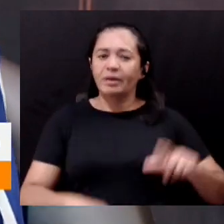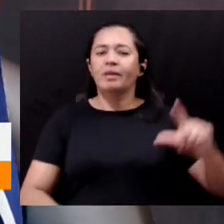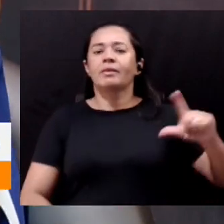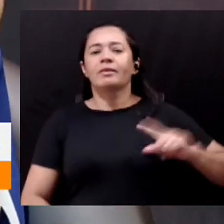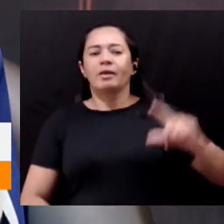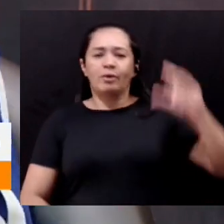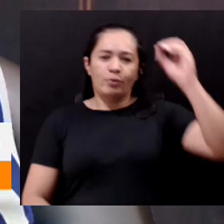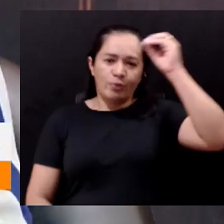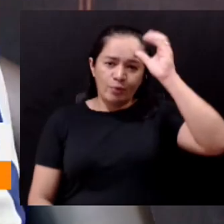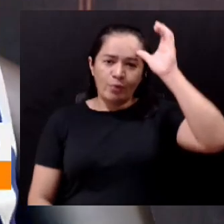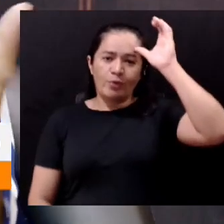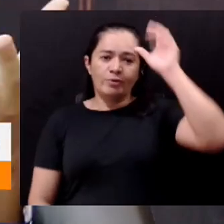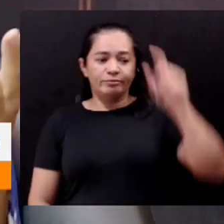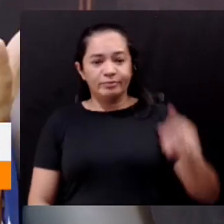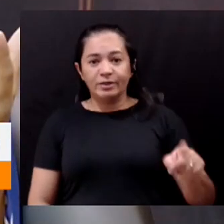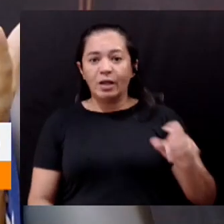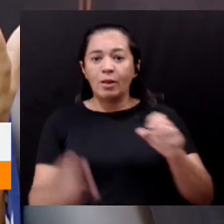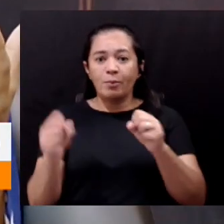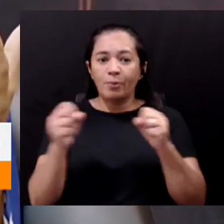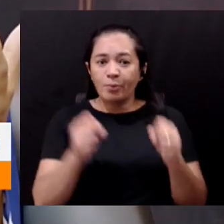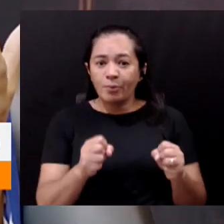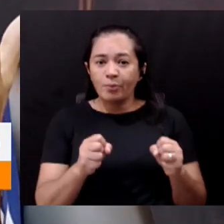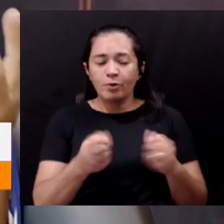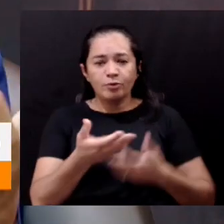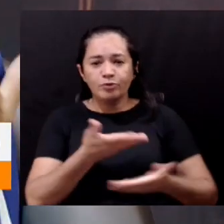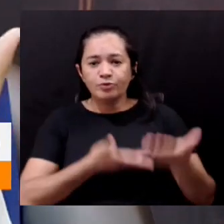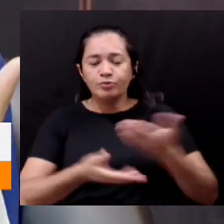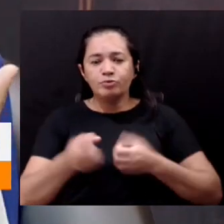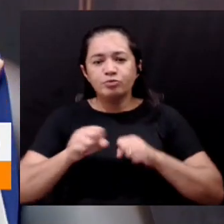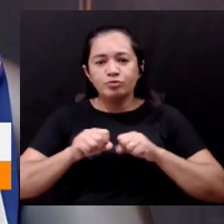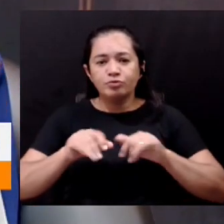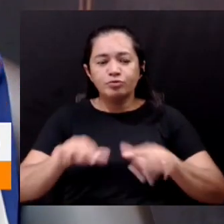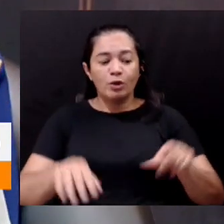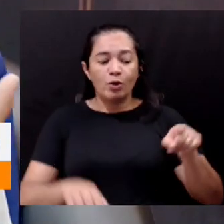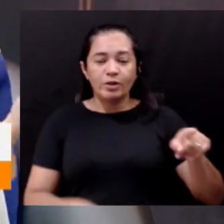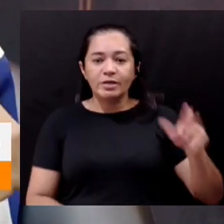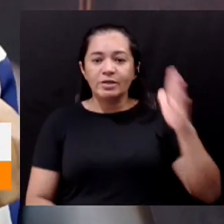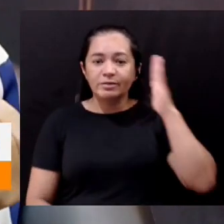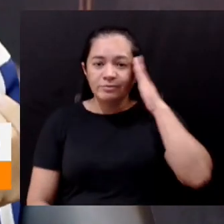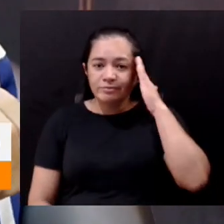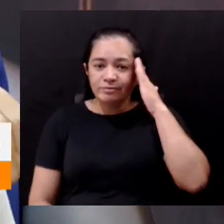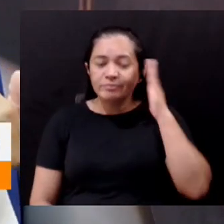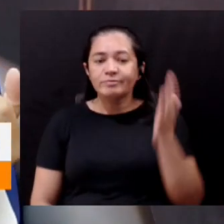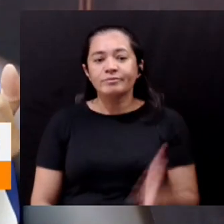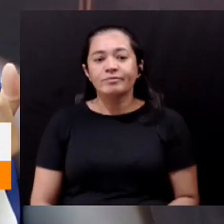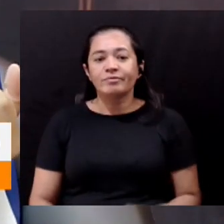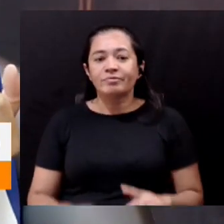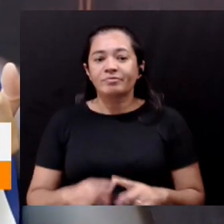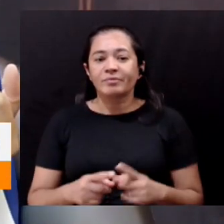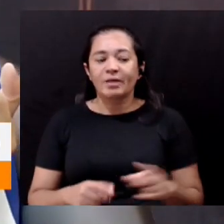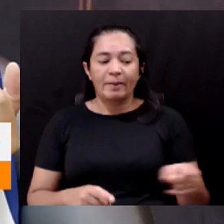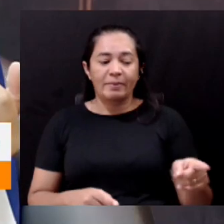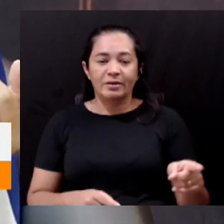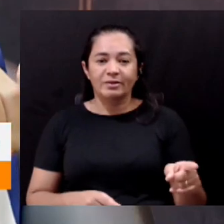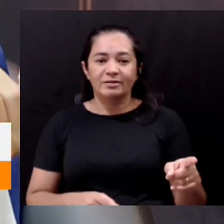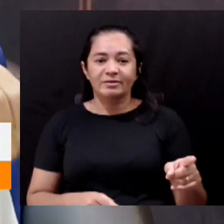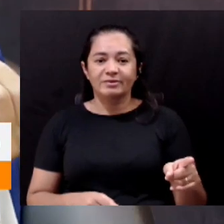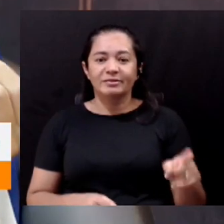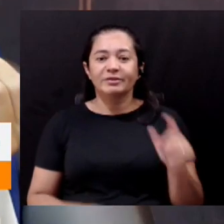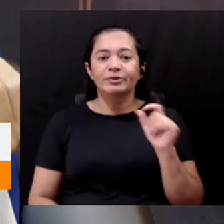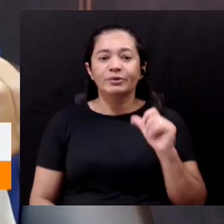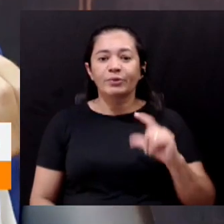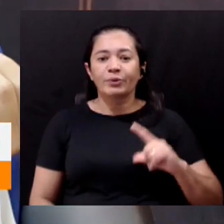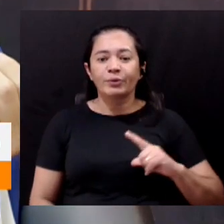que poderia, né, compartilhar ali daquilo que conhece, que sabe, e aí vem essa, né,